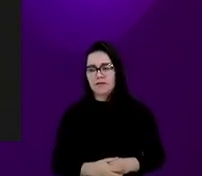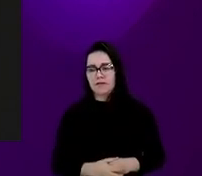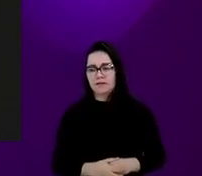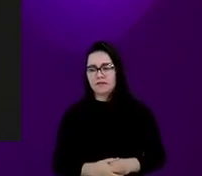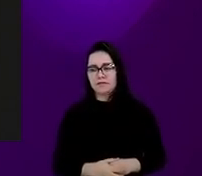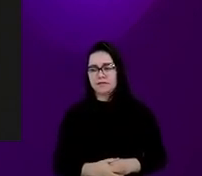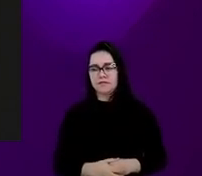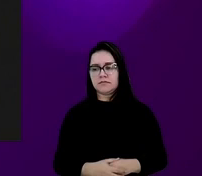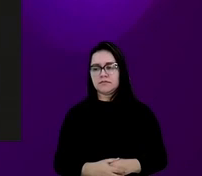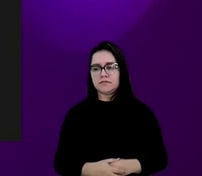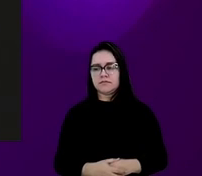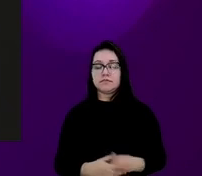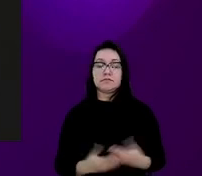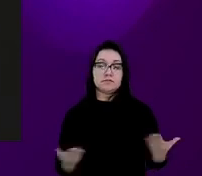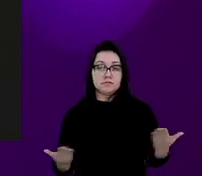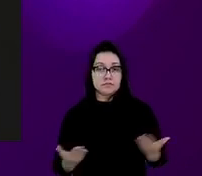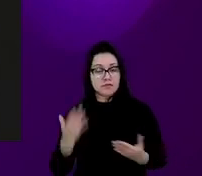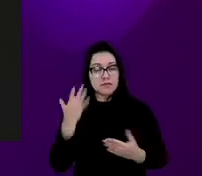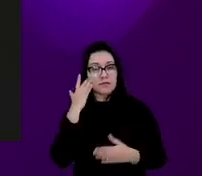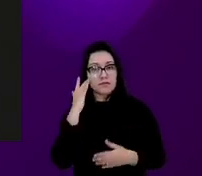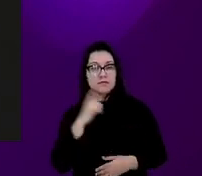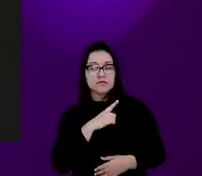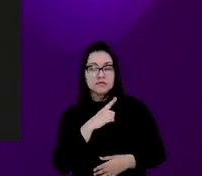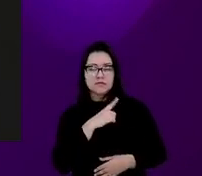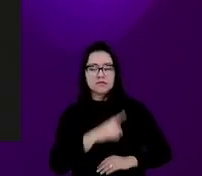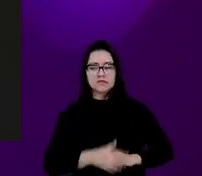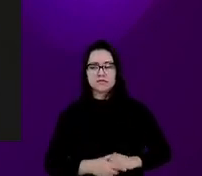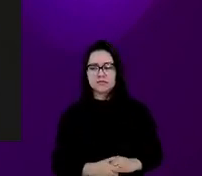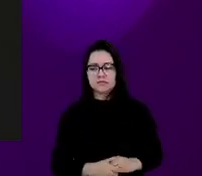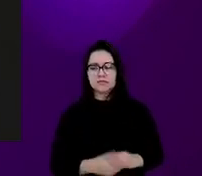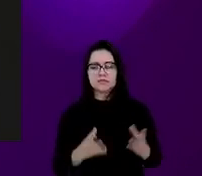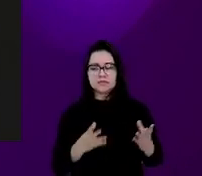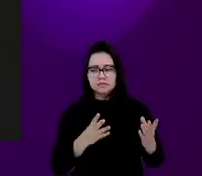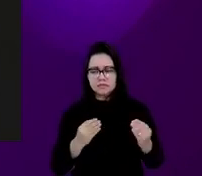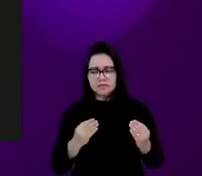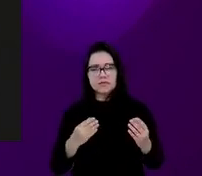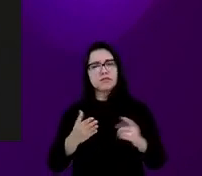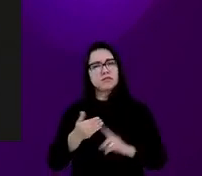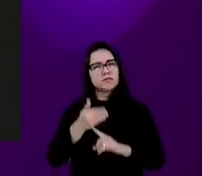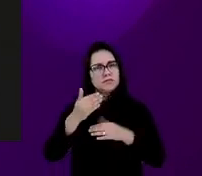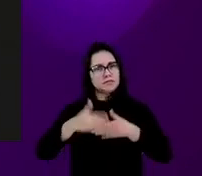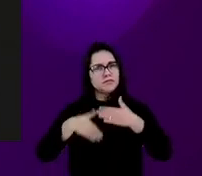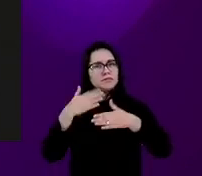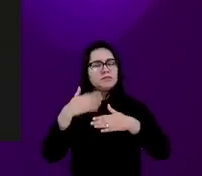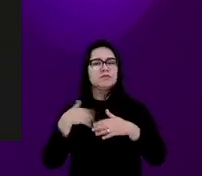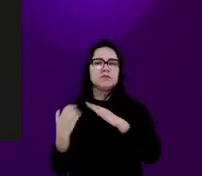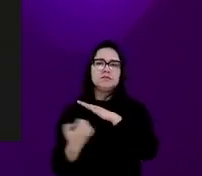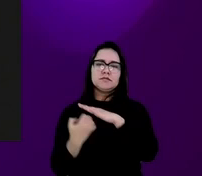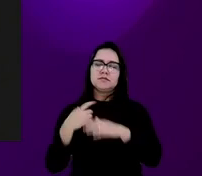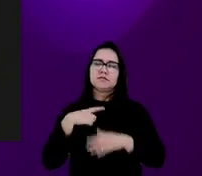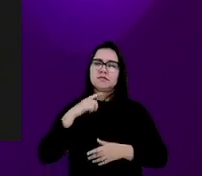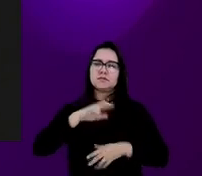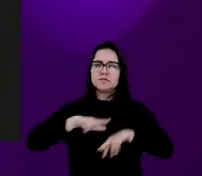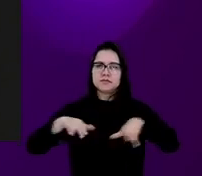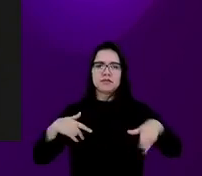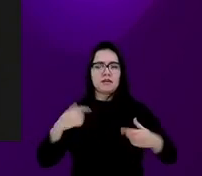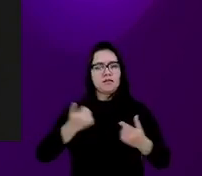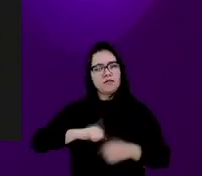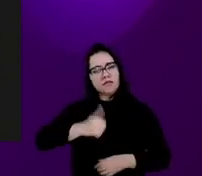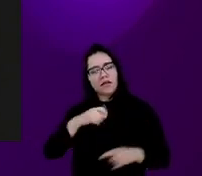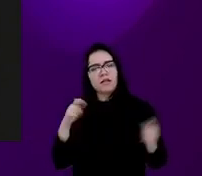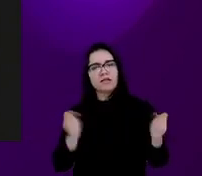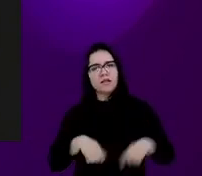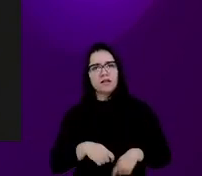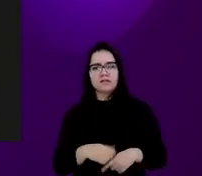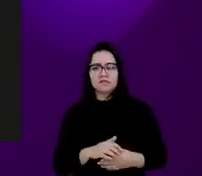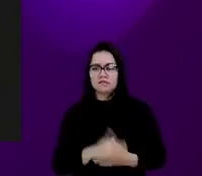hoje a gente tem evoluído bastante, não só na tecnologia, a indústria tem acompanhado a gente e na forma de avaliar isso. E, mais uma vez, parabéns pela palestra